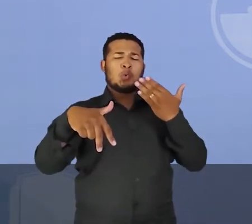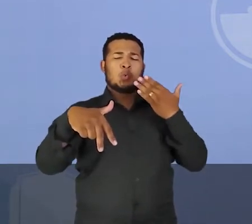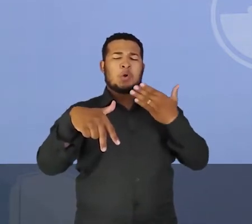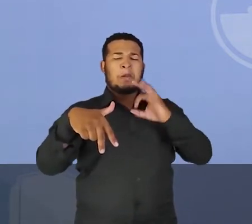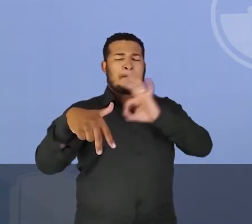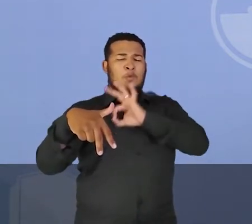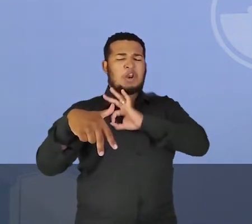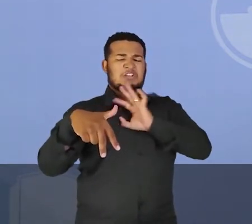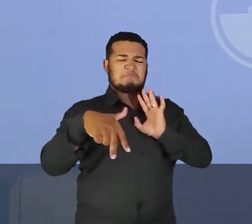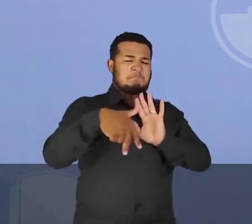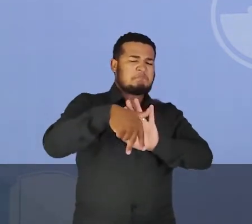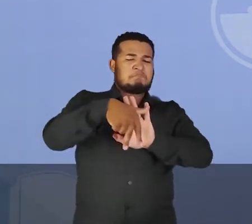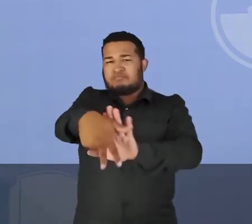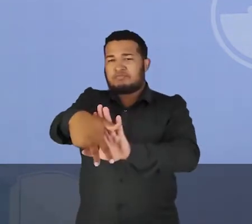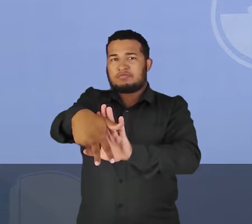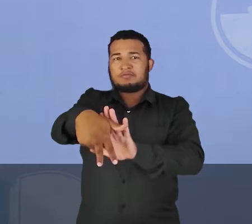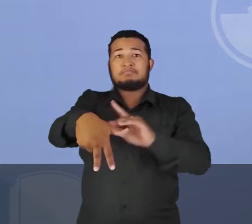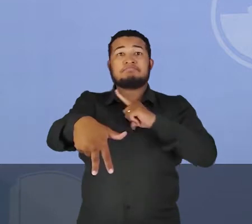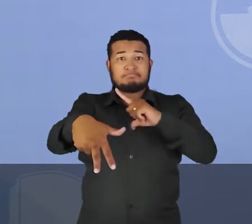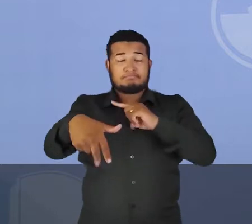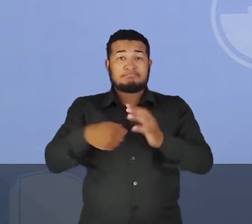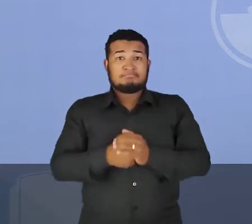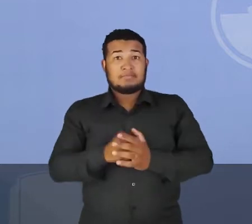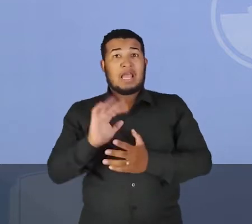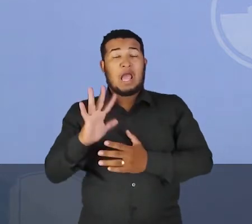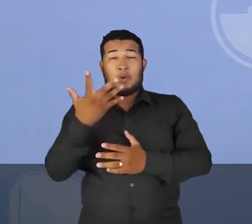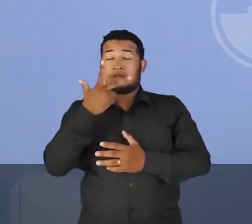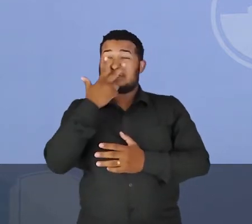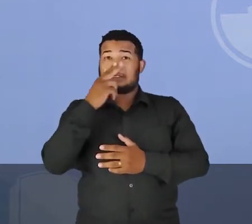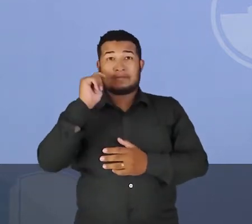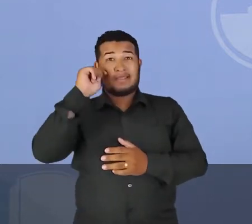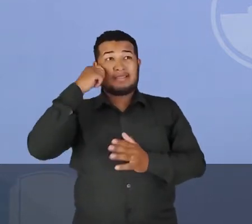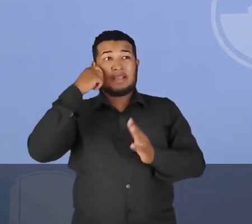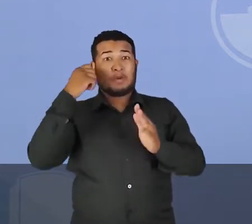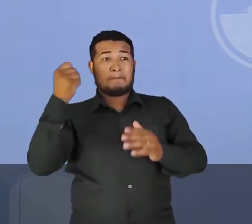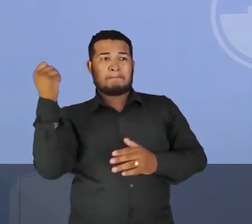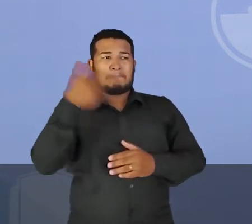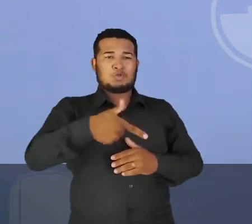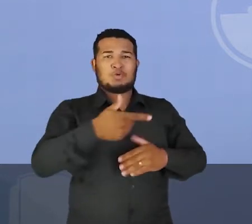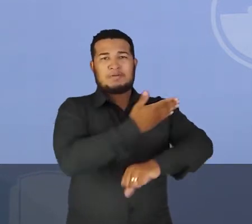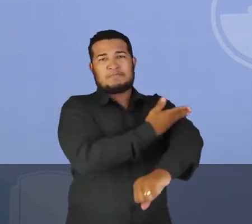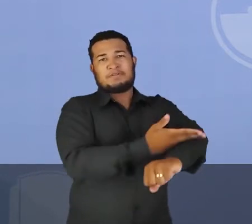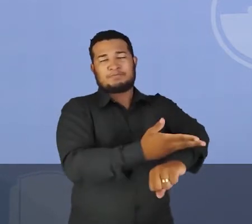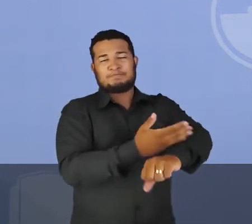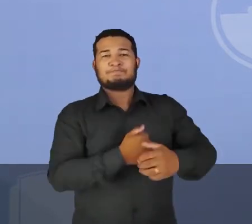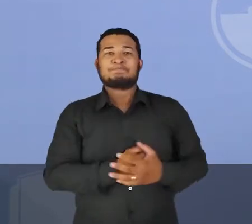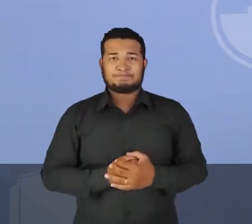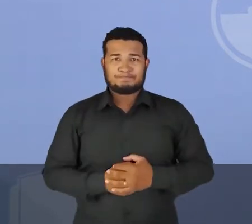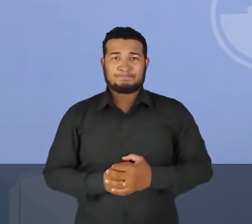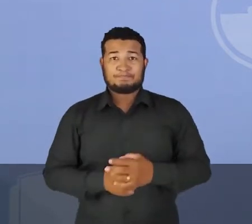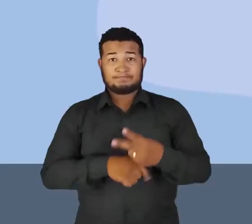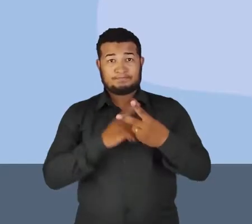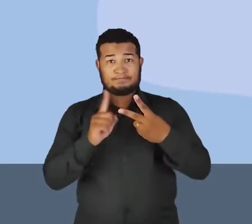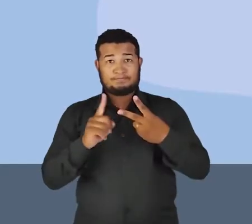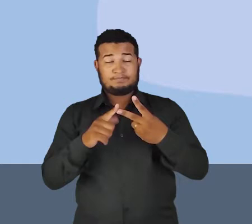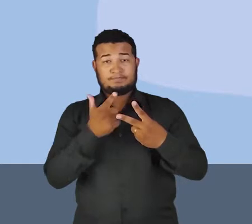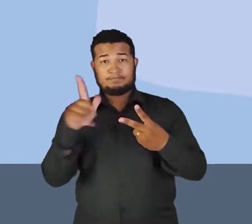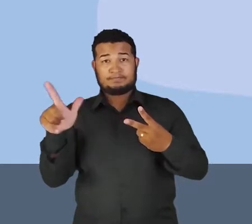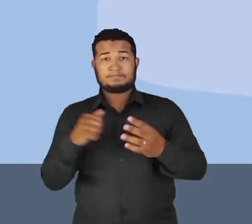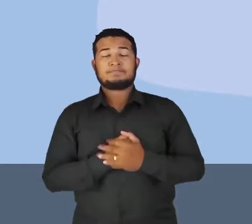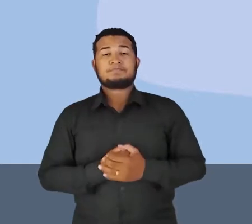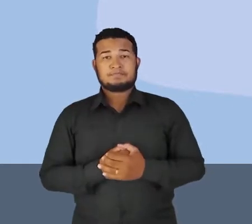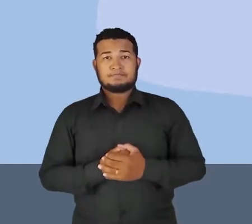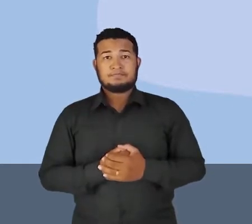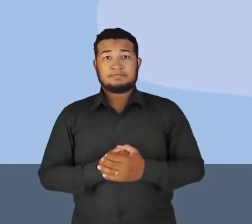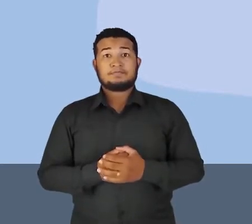Isso acontece muito mais com o negro do que com o branco. Vamos a um segundo dado.